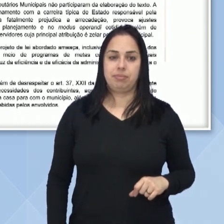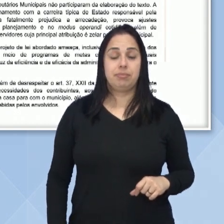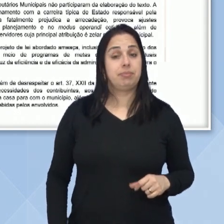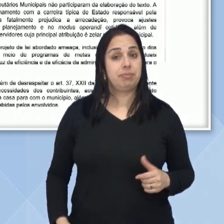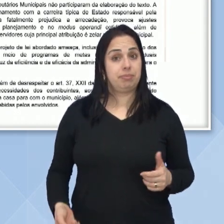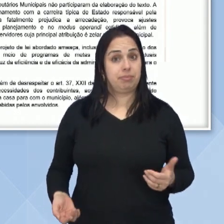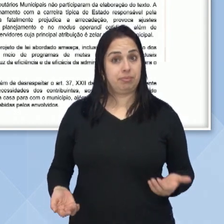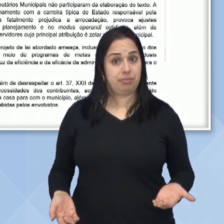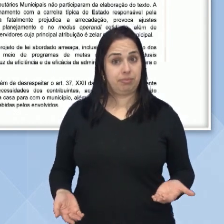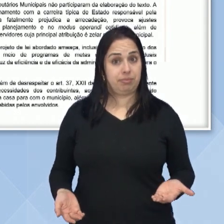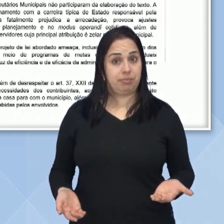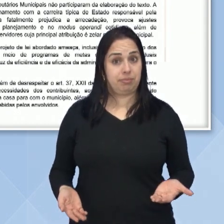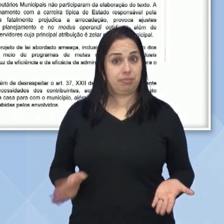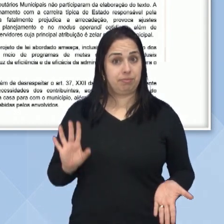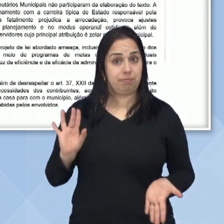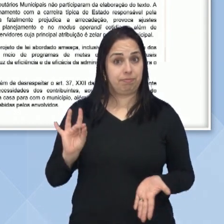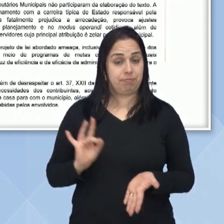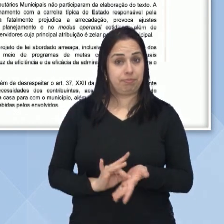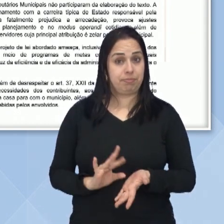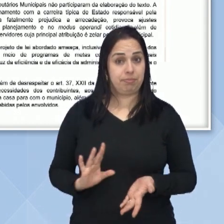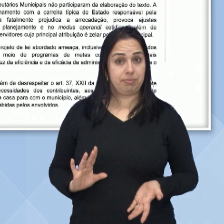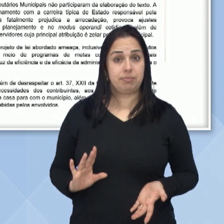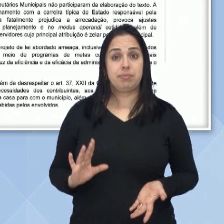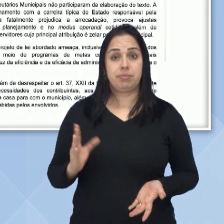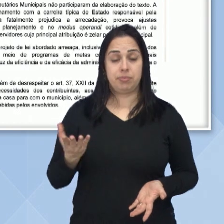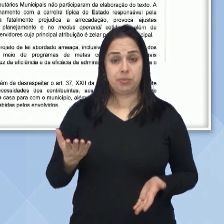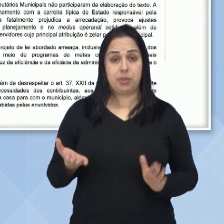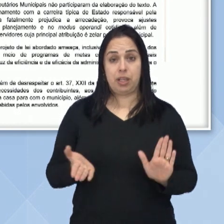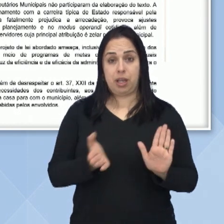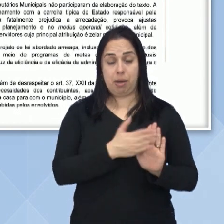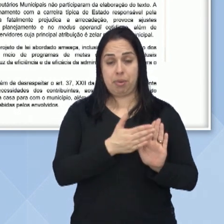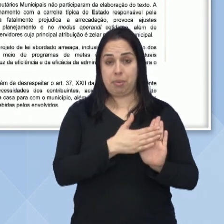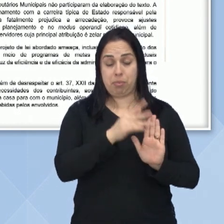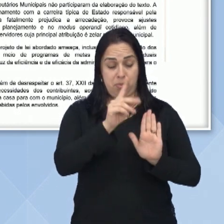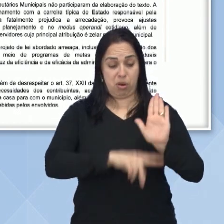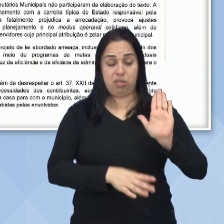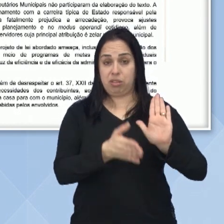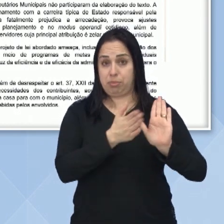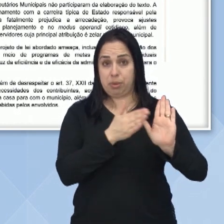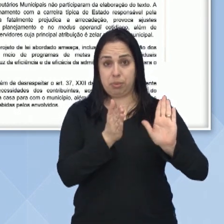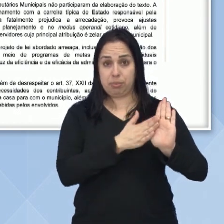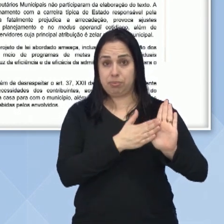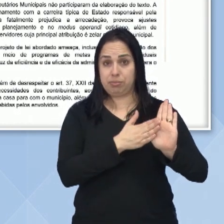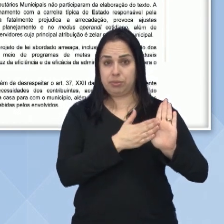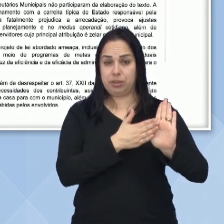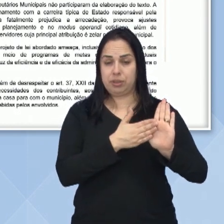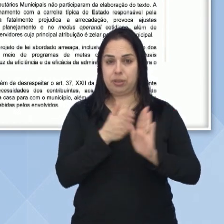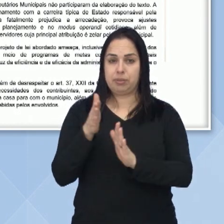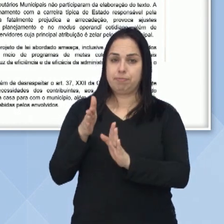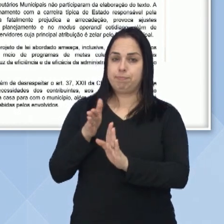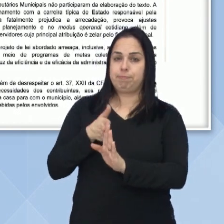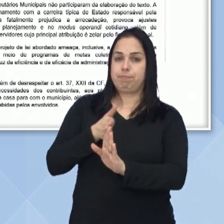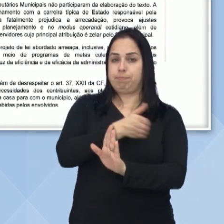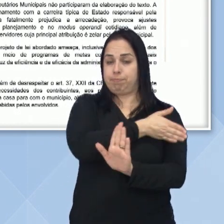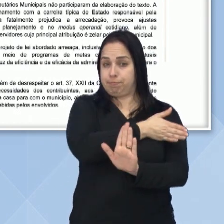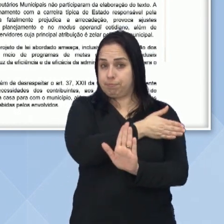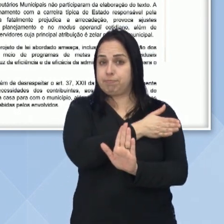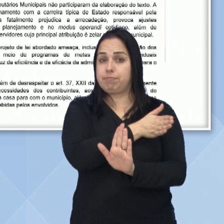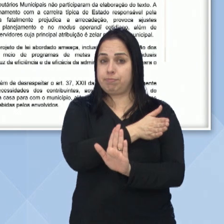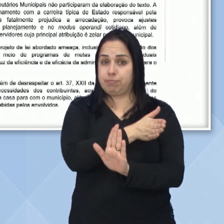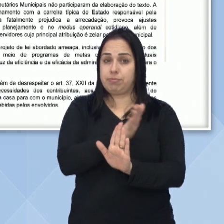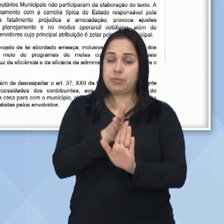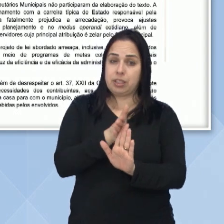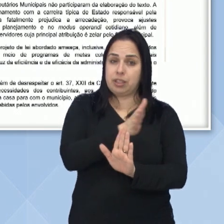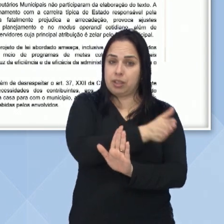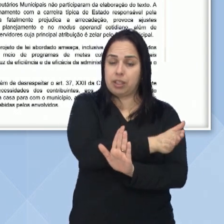Estarrece o fato de que a proposta desse projeto, que vinha no contexto de